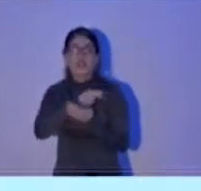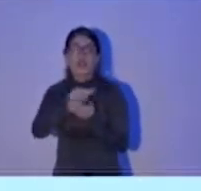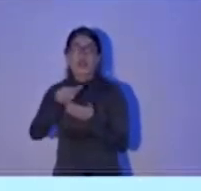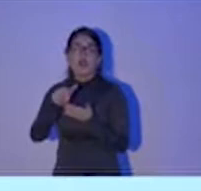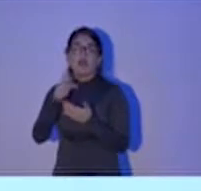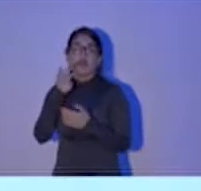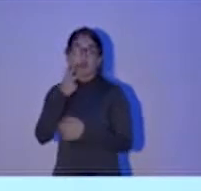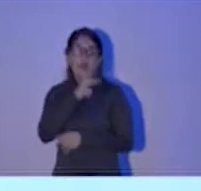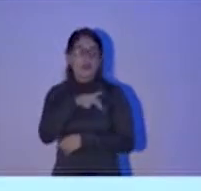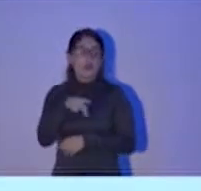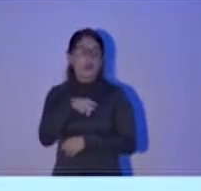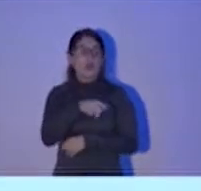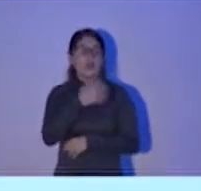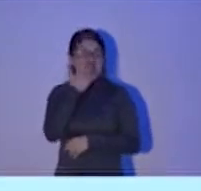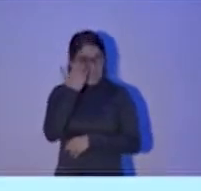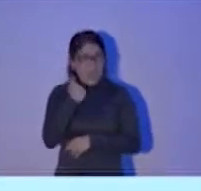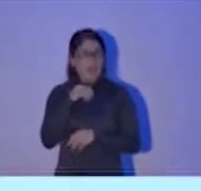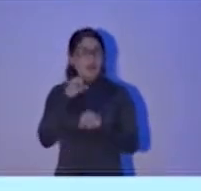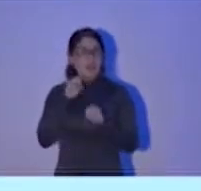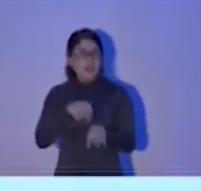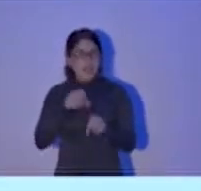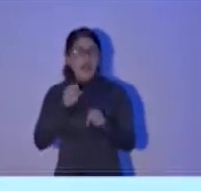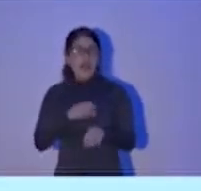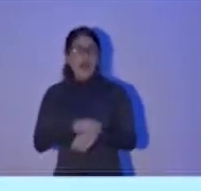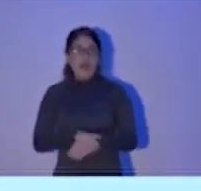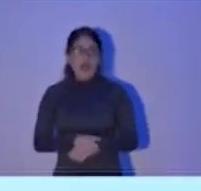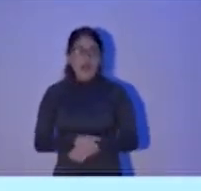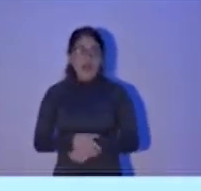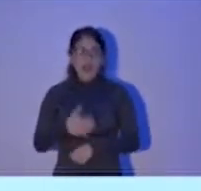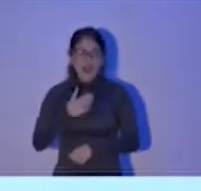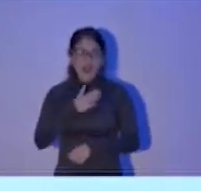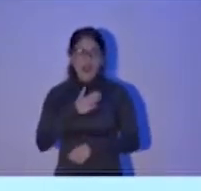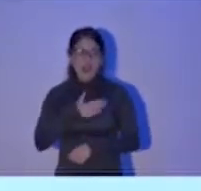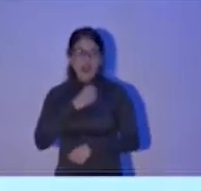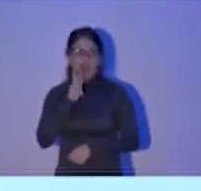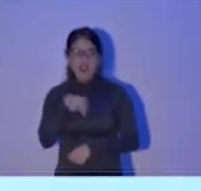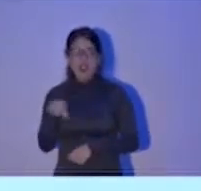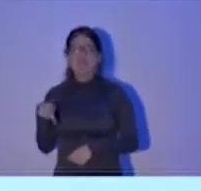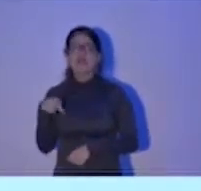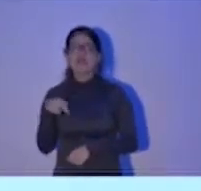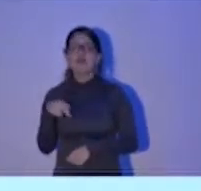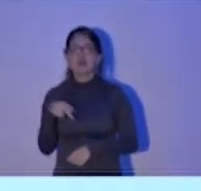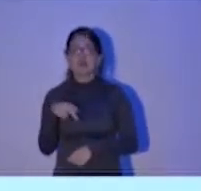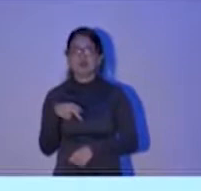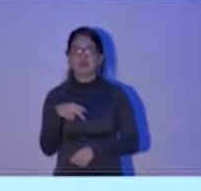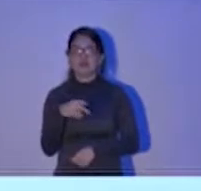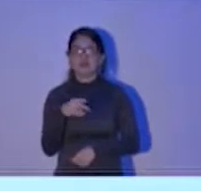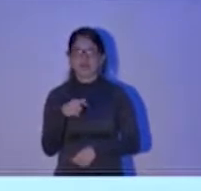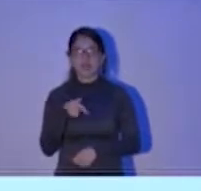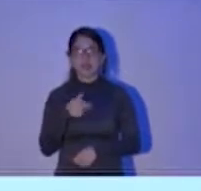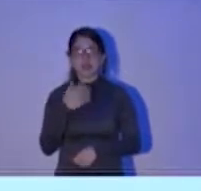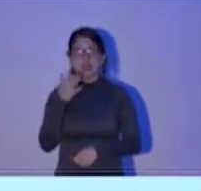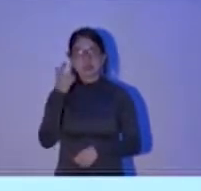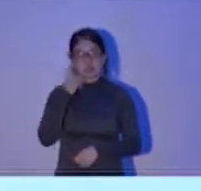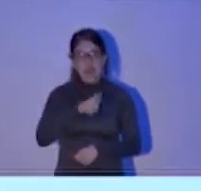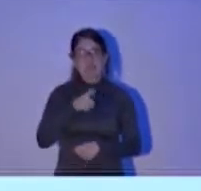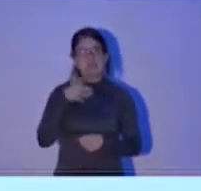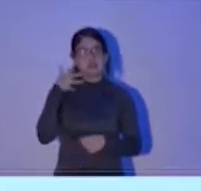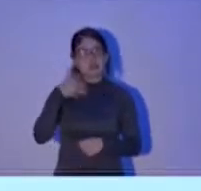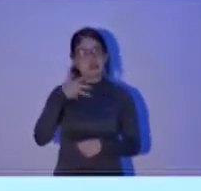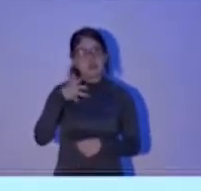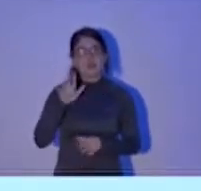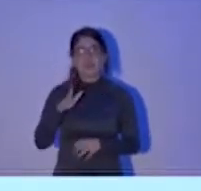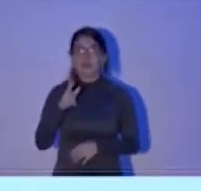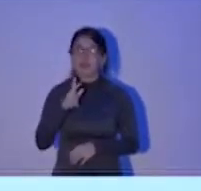meu professor sabe dar aula, o meu professor ele domina, mas o meu professor é triste, o meu professor